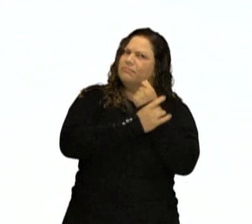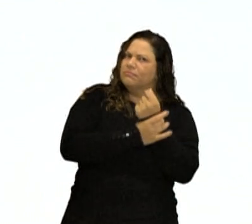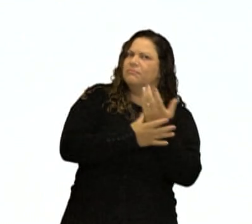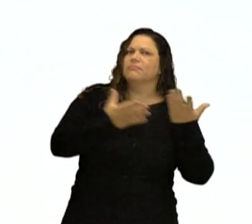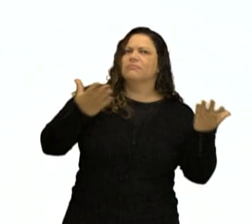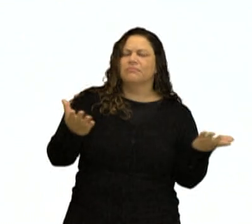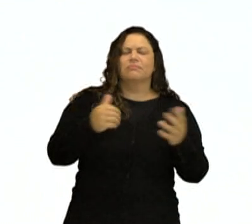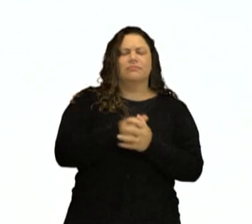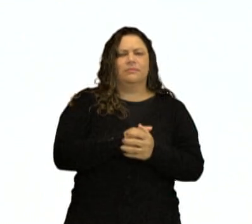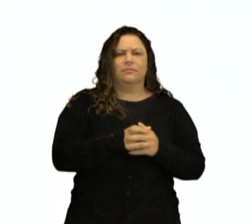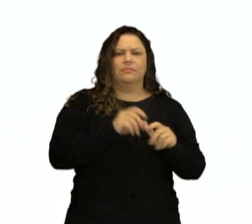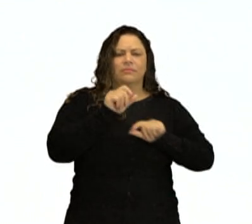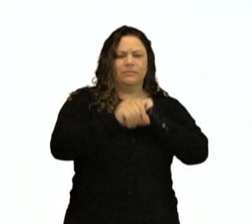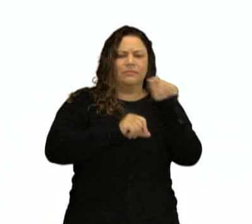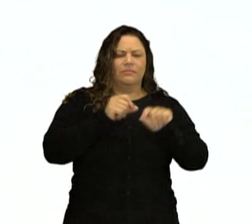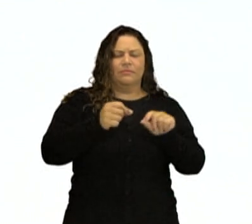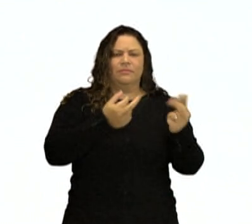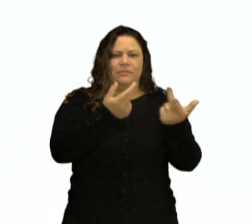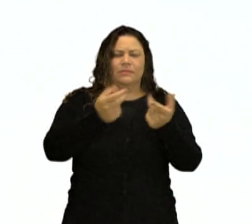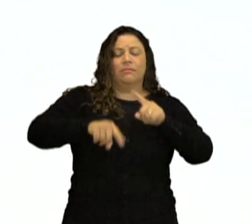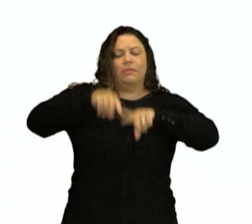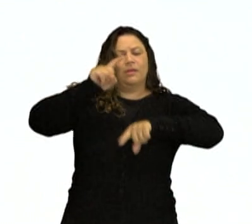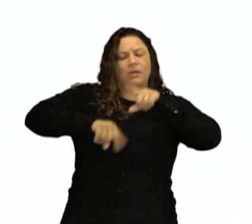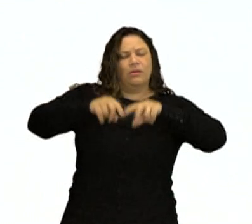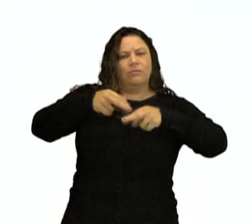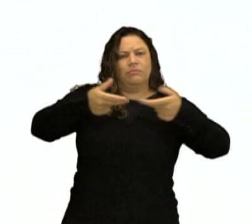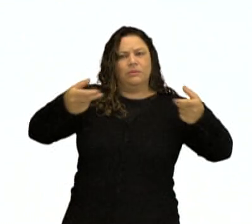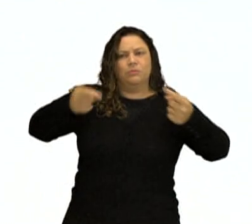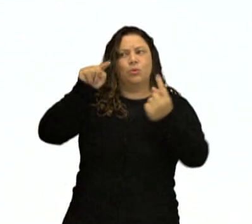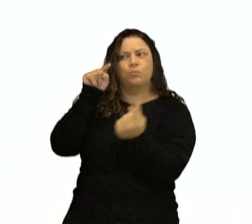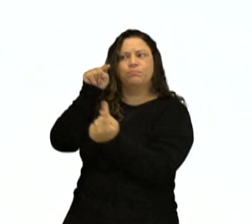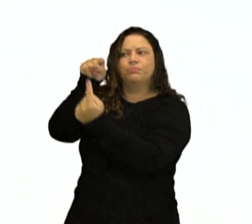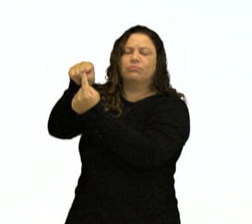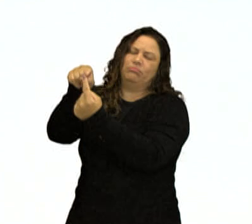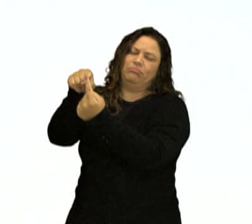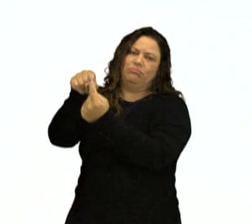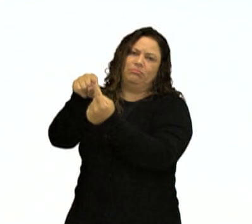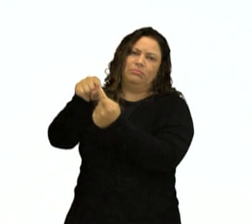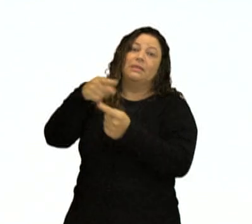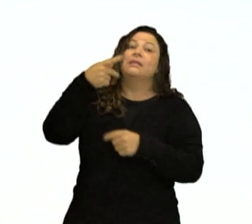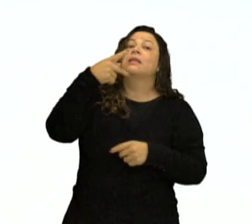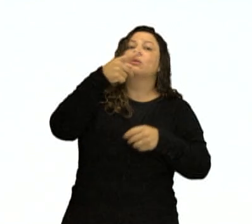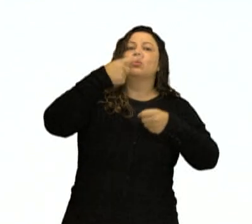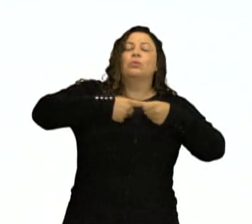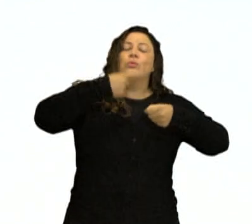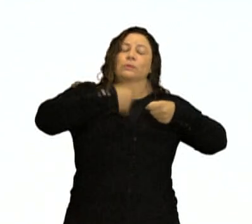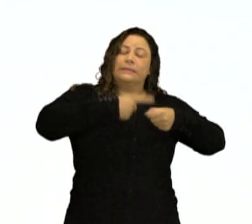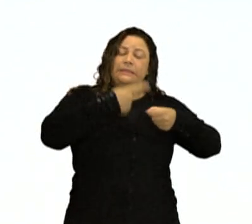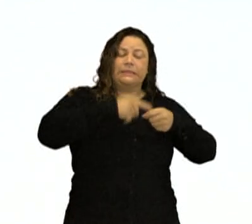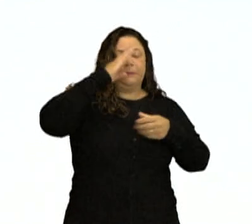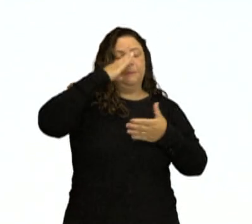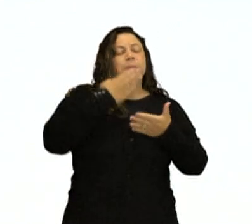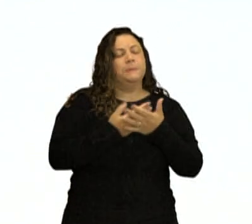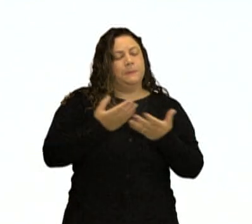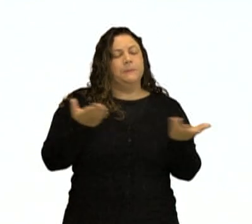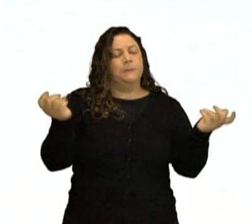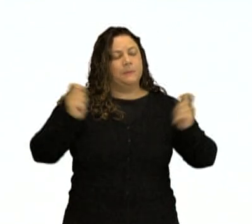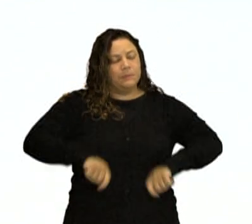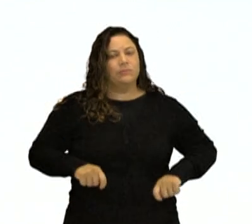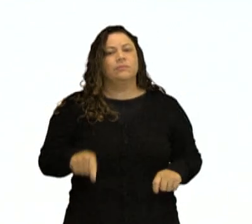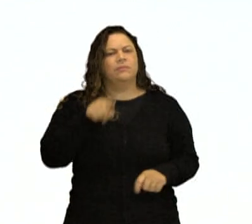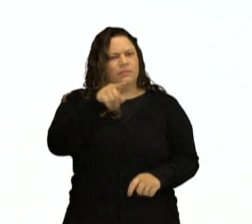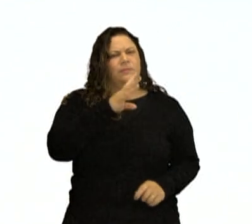formando um mercado, né, produzindo para um mercado específico. E na sua cidade, né, eu acredito que você deva conhecer